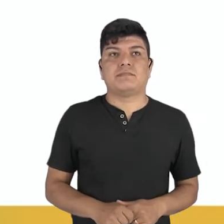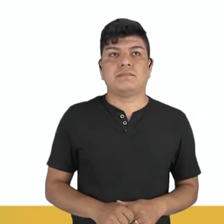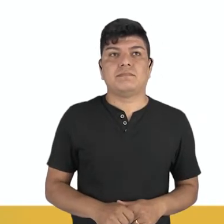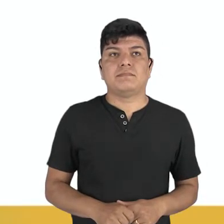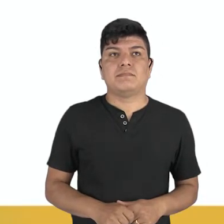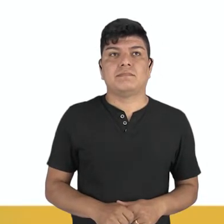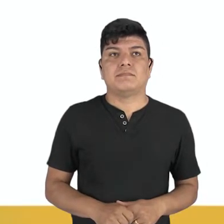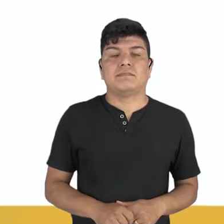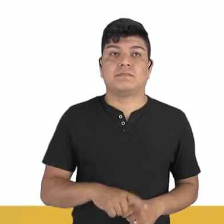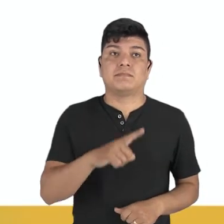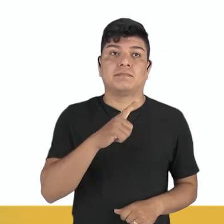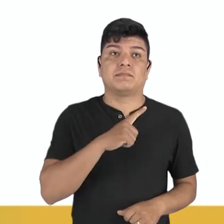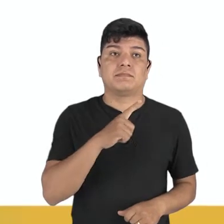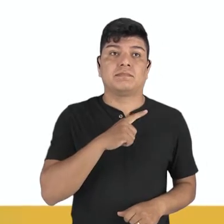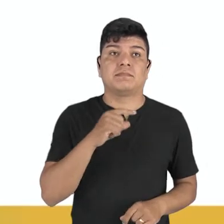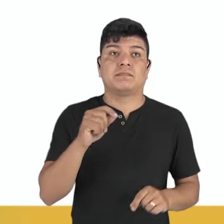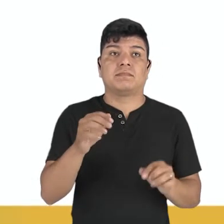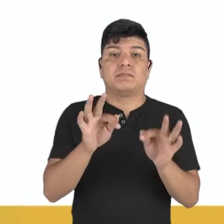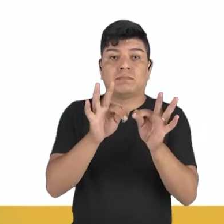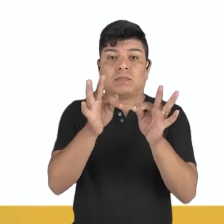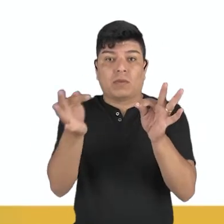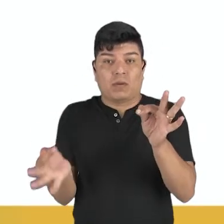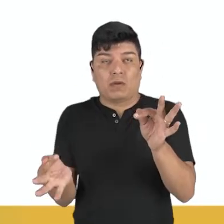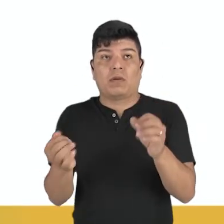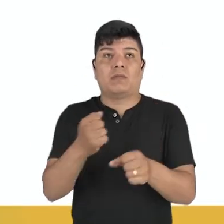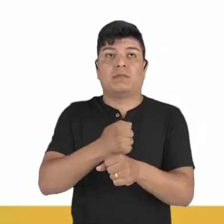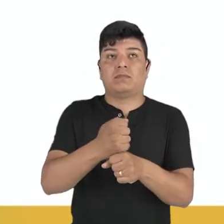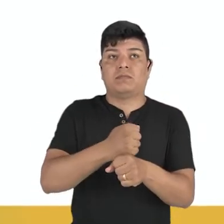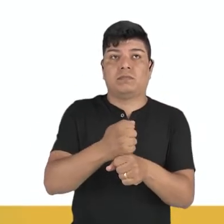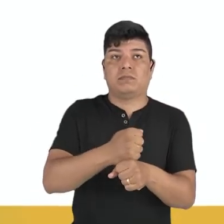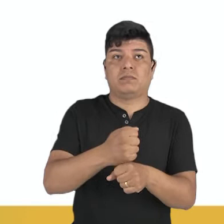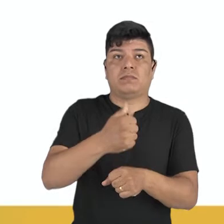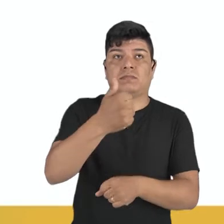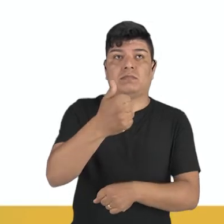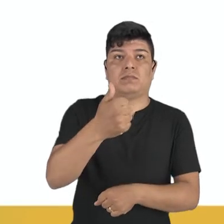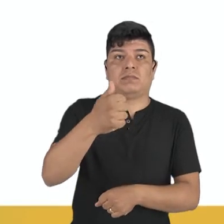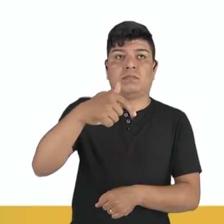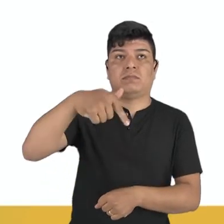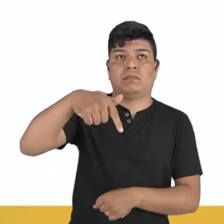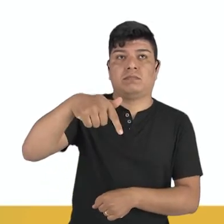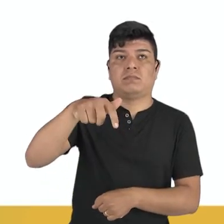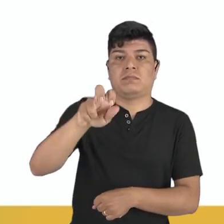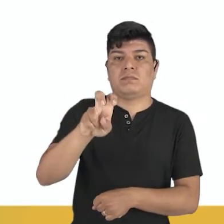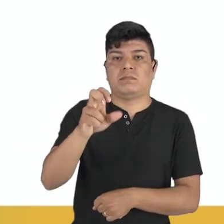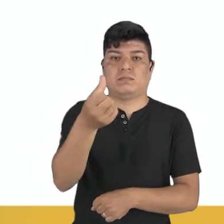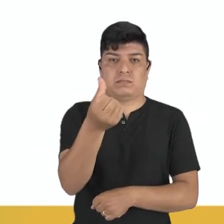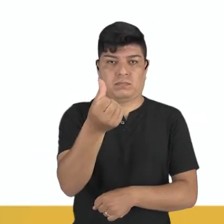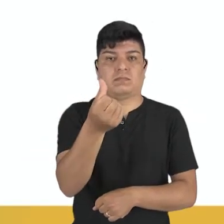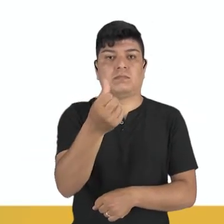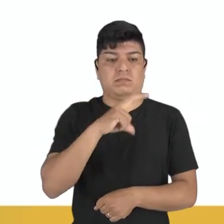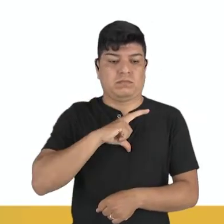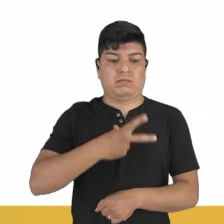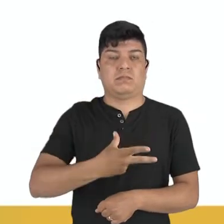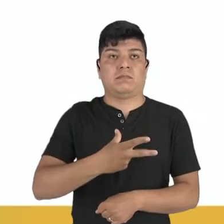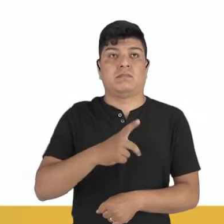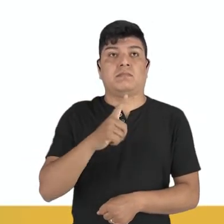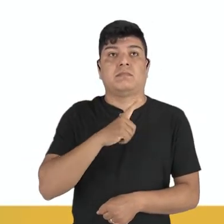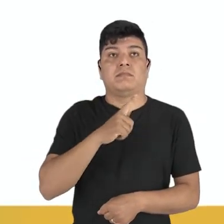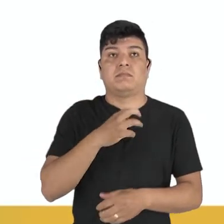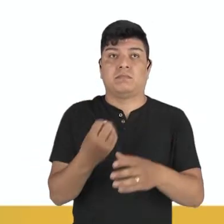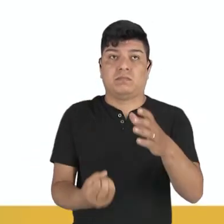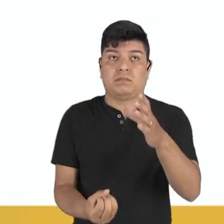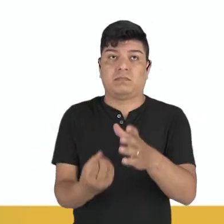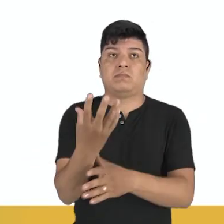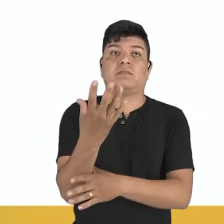e aí nós vamos ter o arcadismo em 1600 1700 e 56 Portugal nós vamos ter a